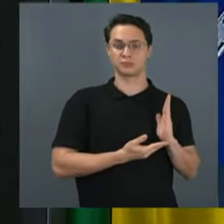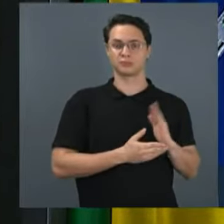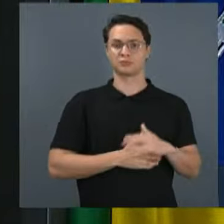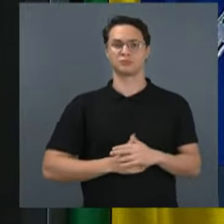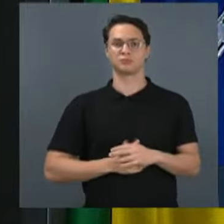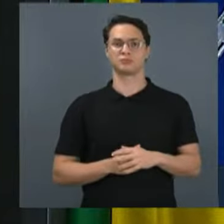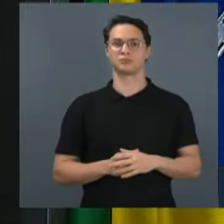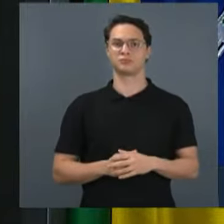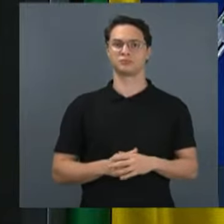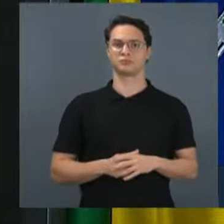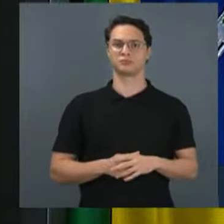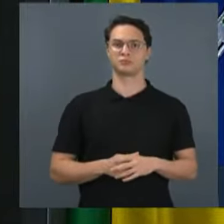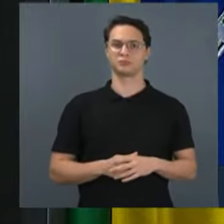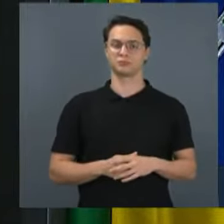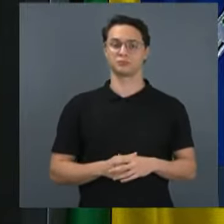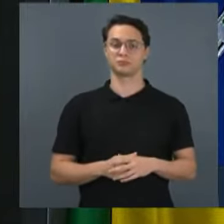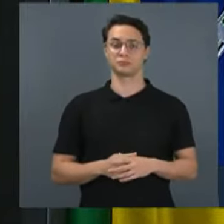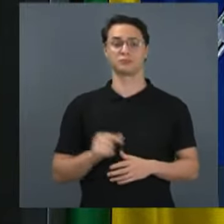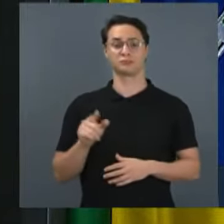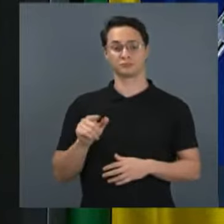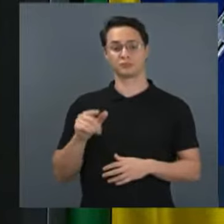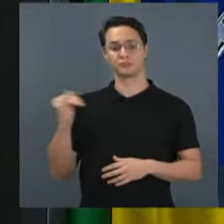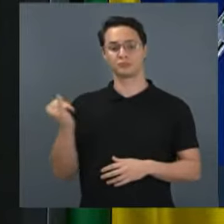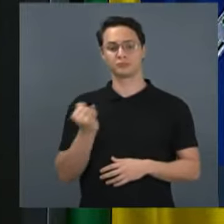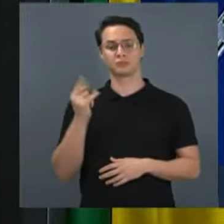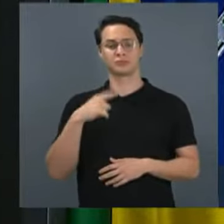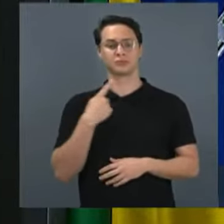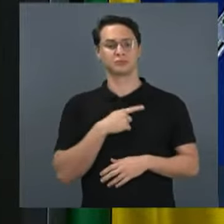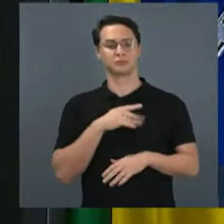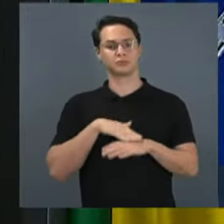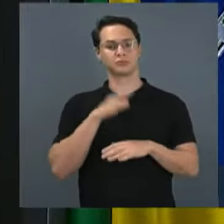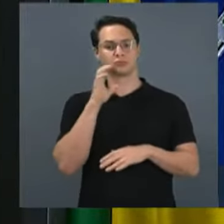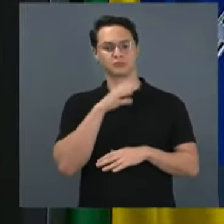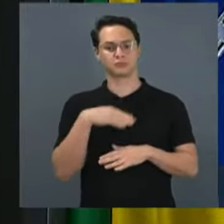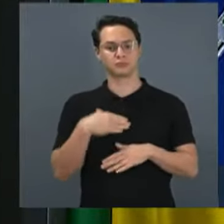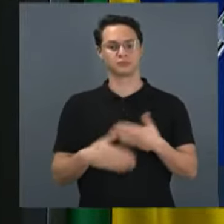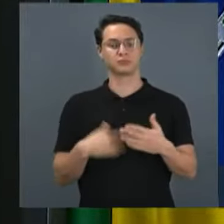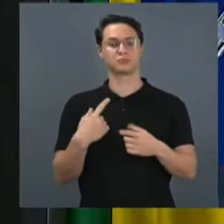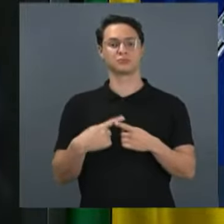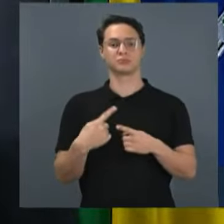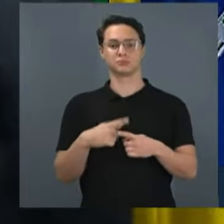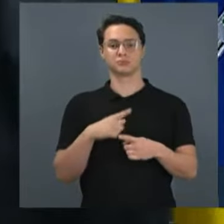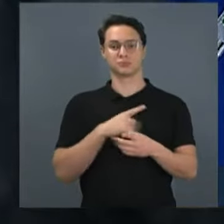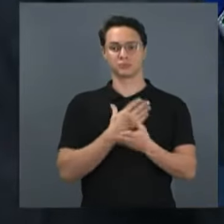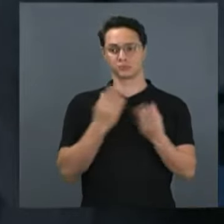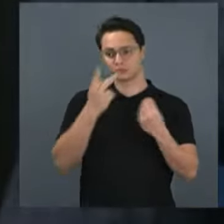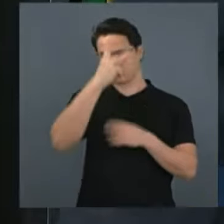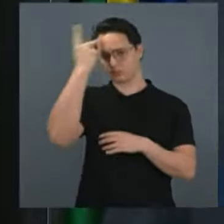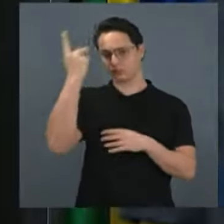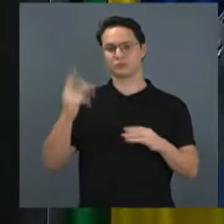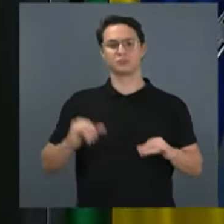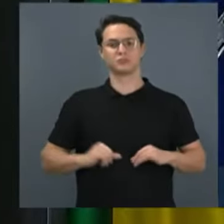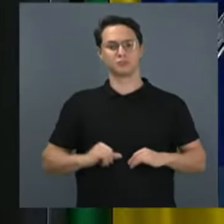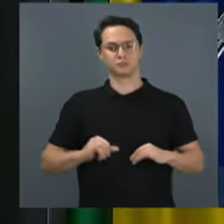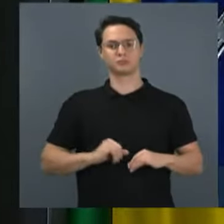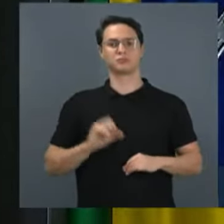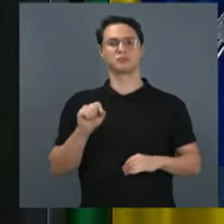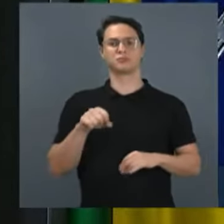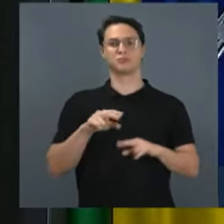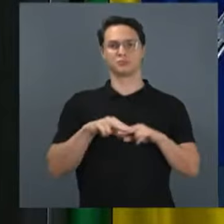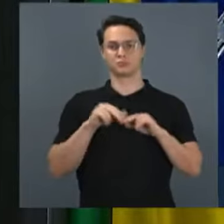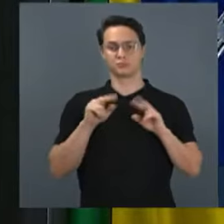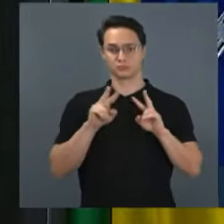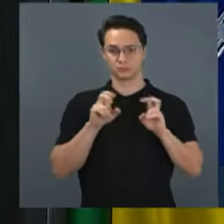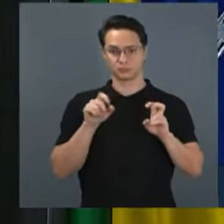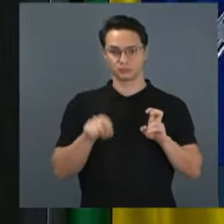e é importante que a gente agilize, porque tem gente sofrendo muito com relação a isso.